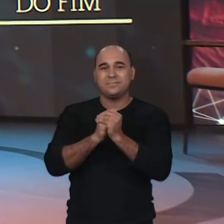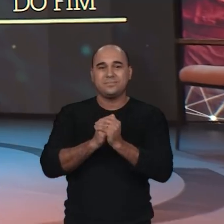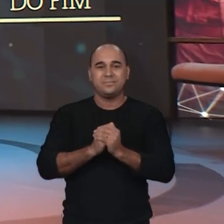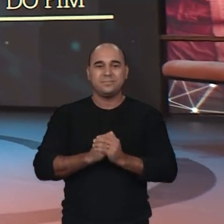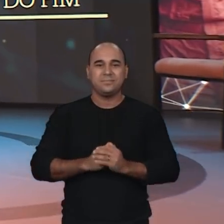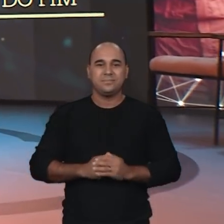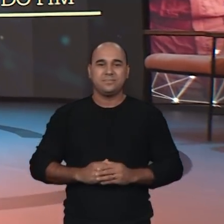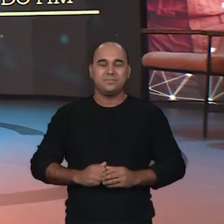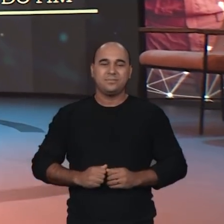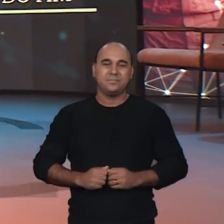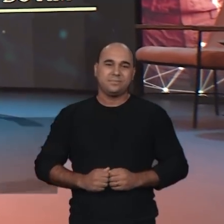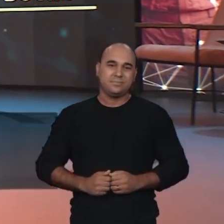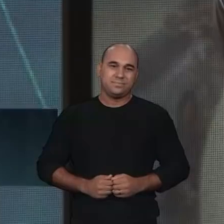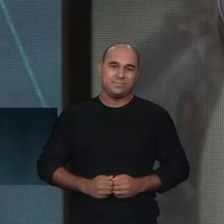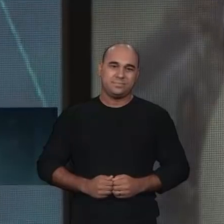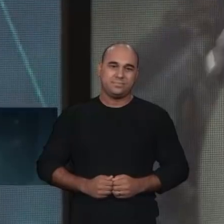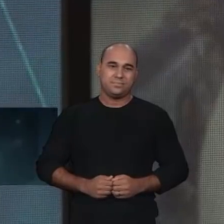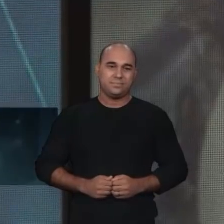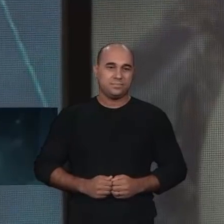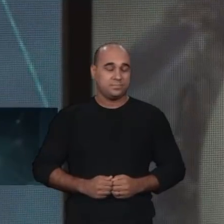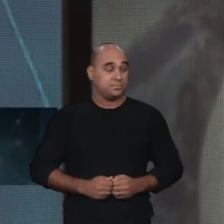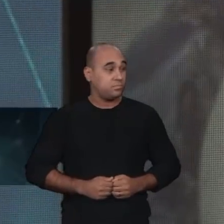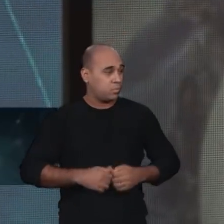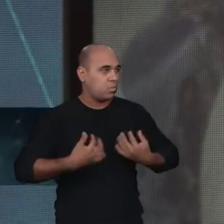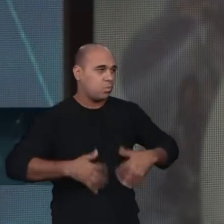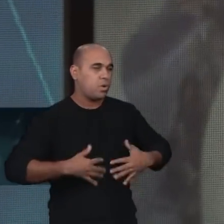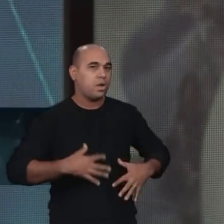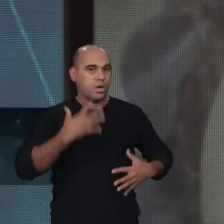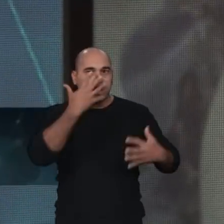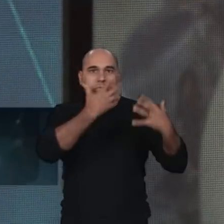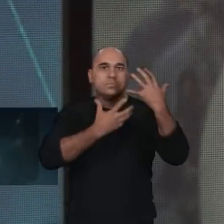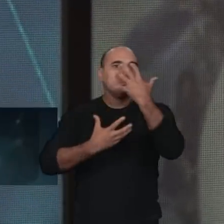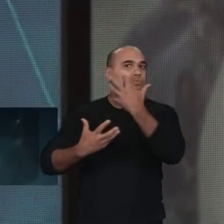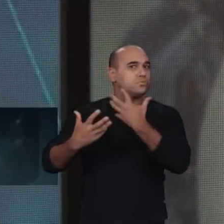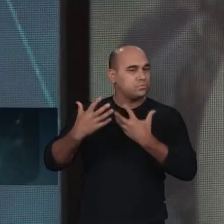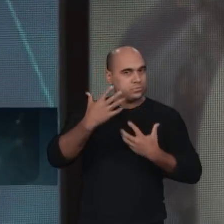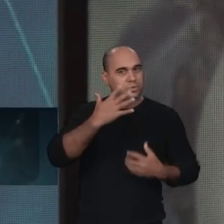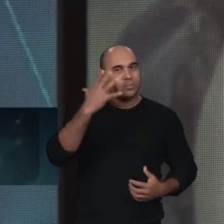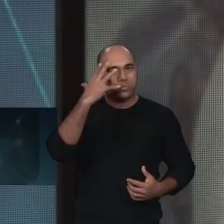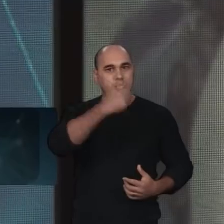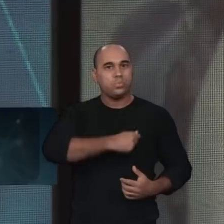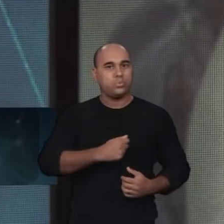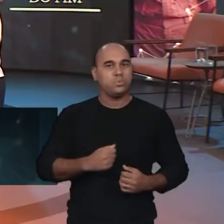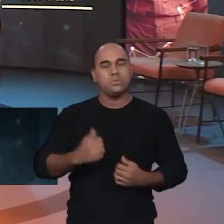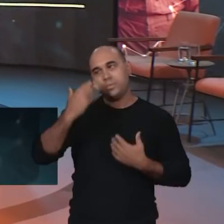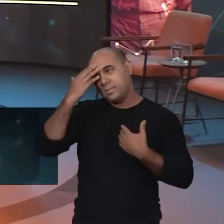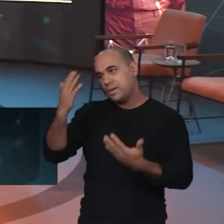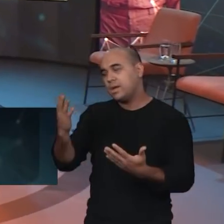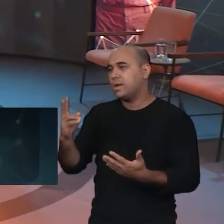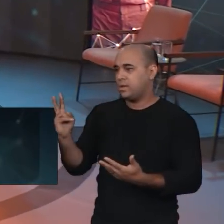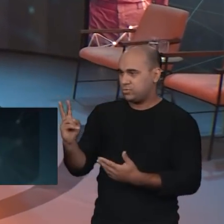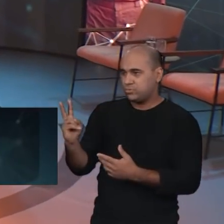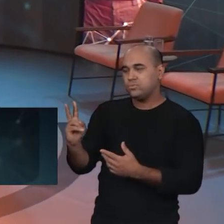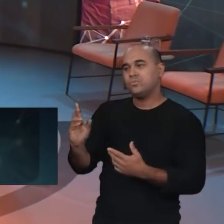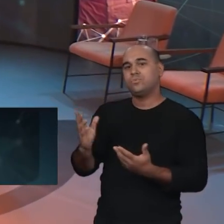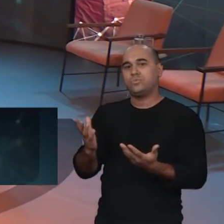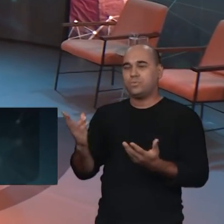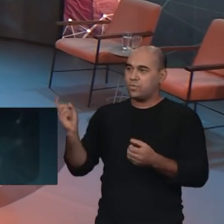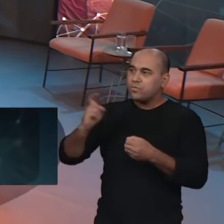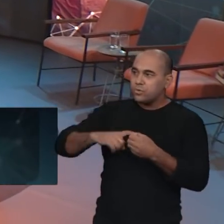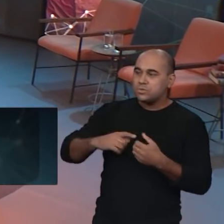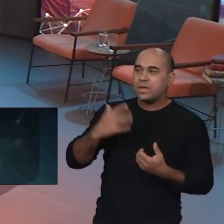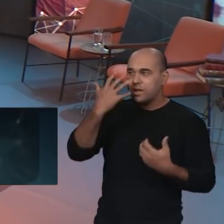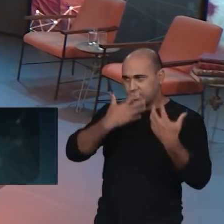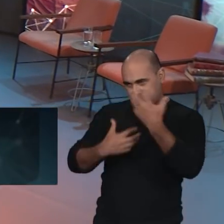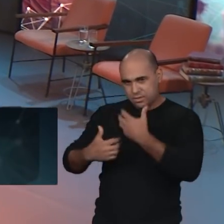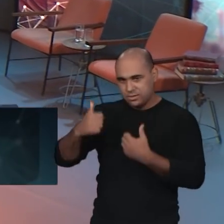orar. Uau, Amém. linda Amém. música, Amém. muito obrigado. Obrigada. Gilson, Débora, vocês ainda voltam hoje para